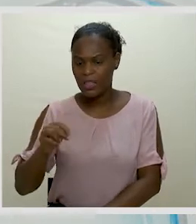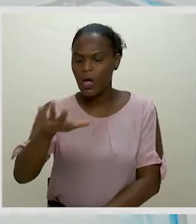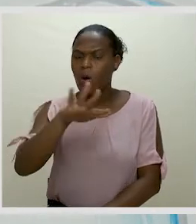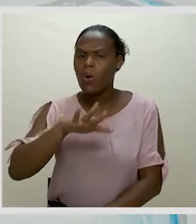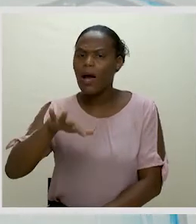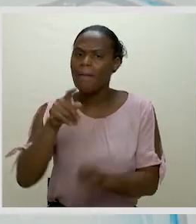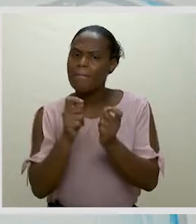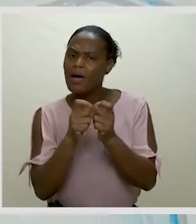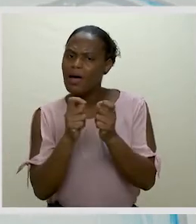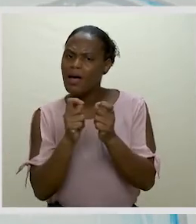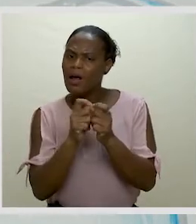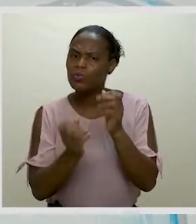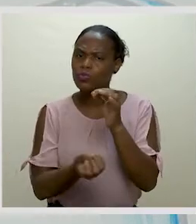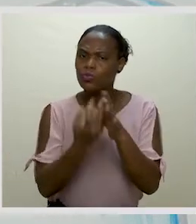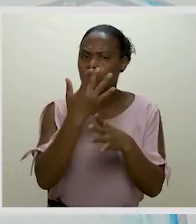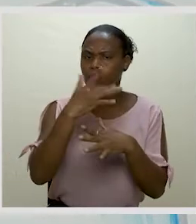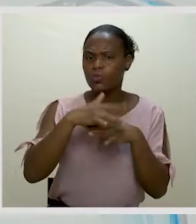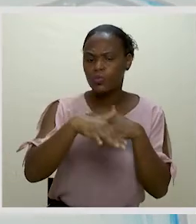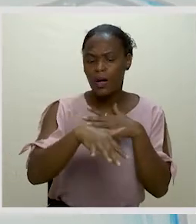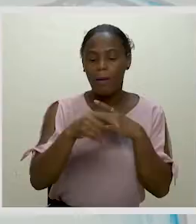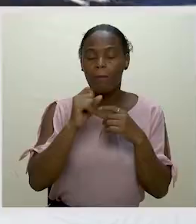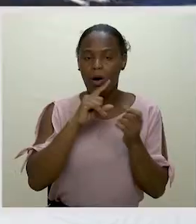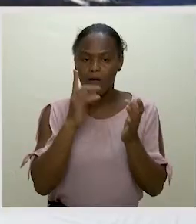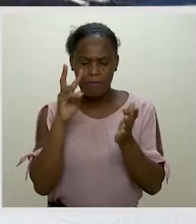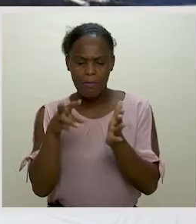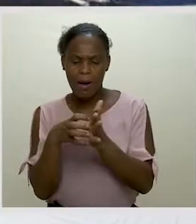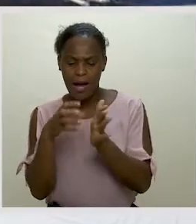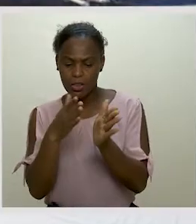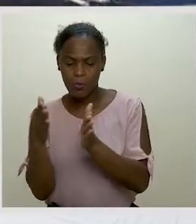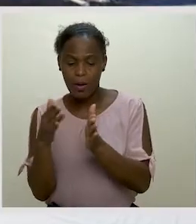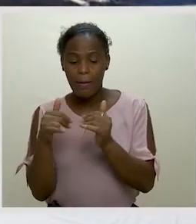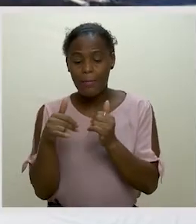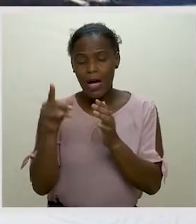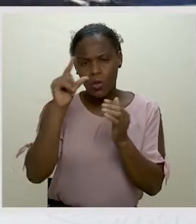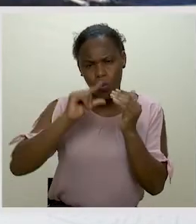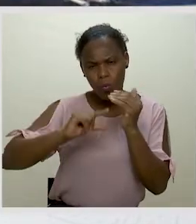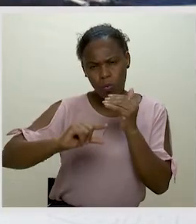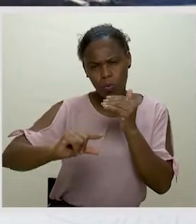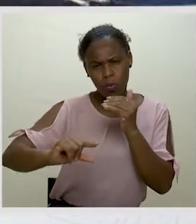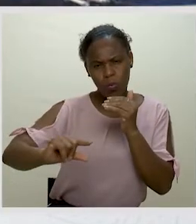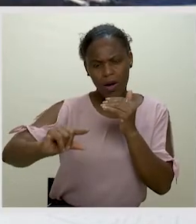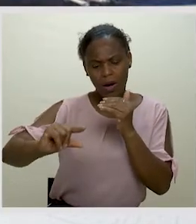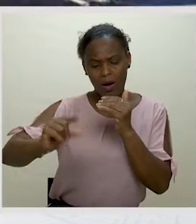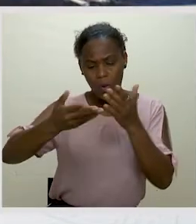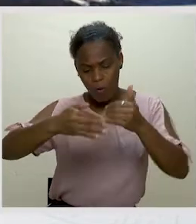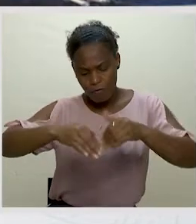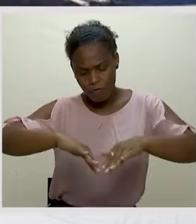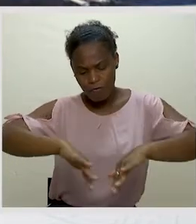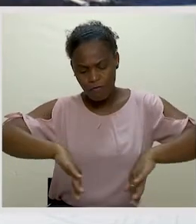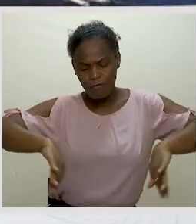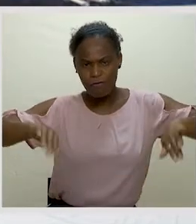uma montanha do vosso lado esquerdo e lá à frente, mas lá ao fundo, no fundo do